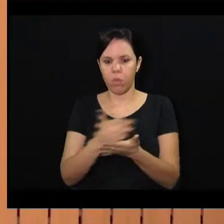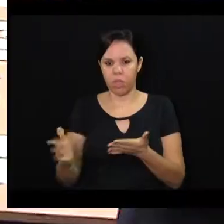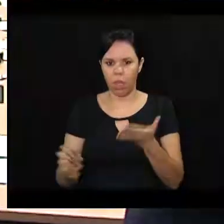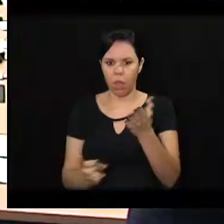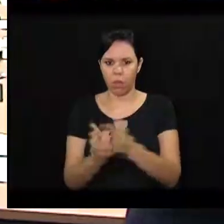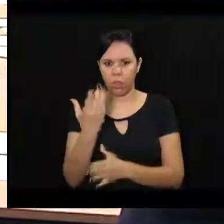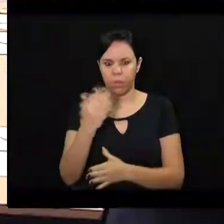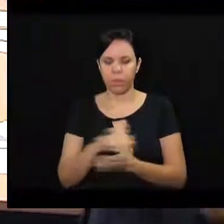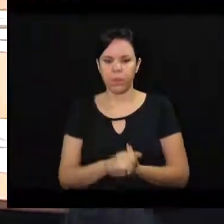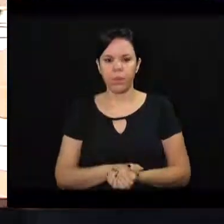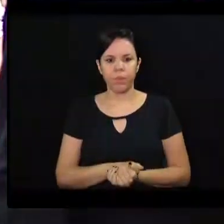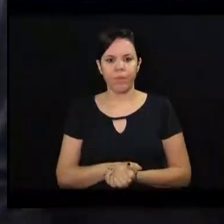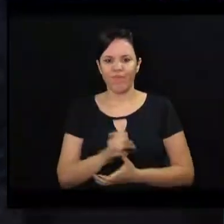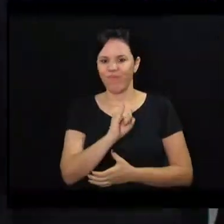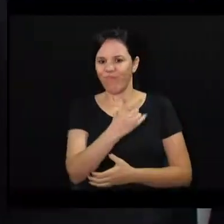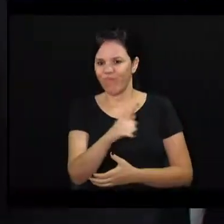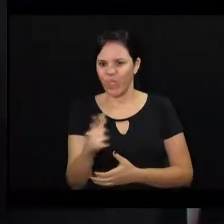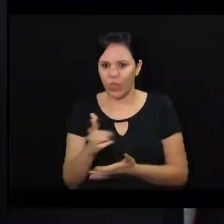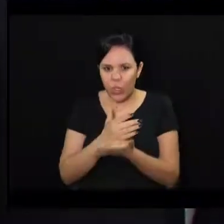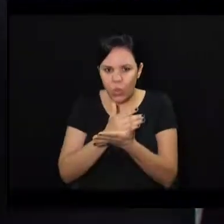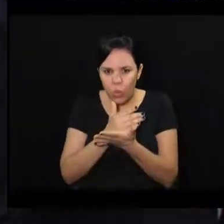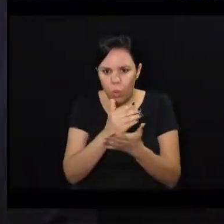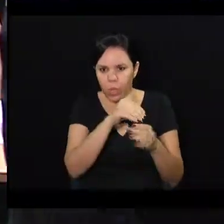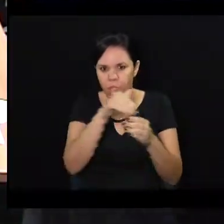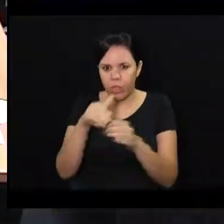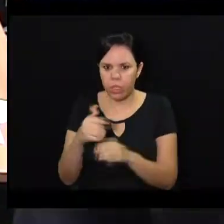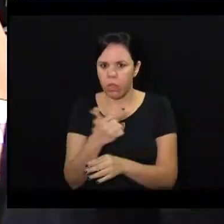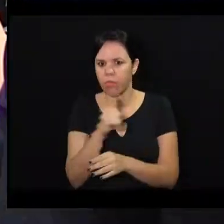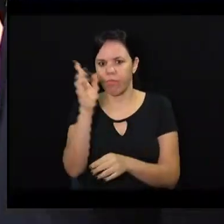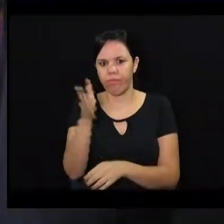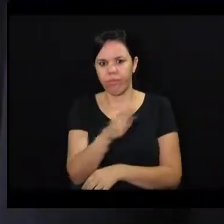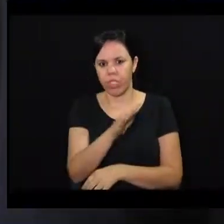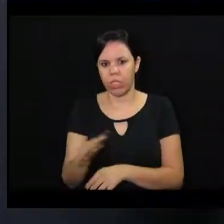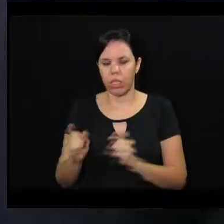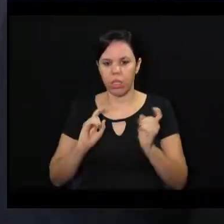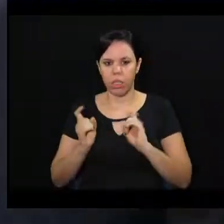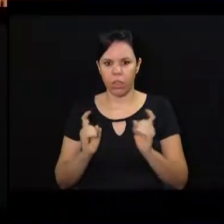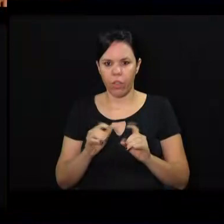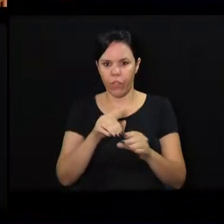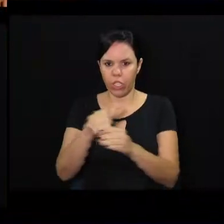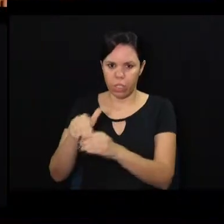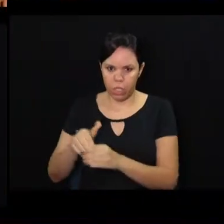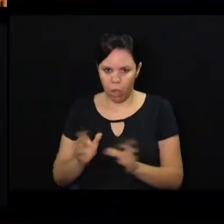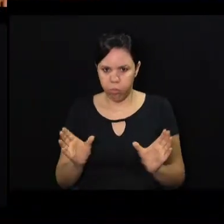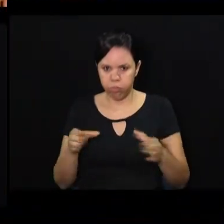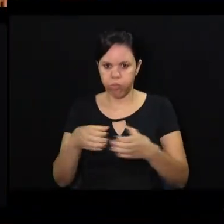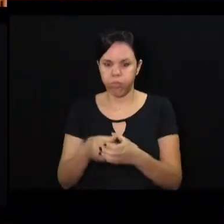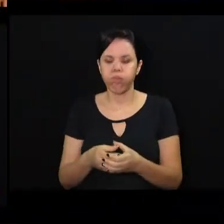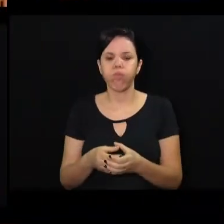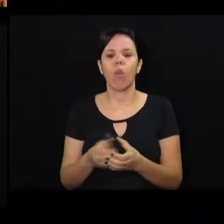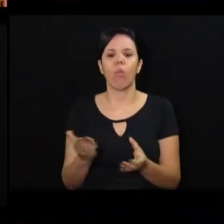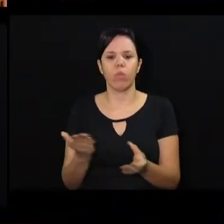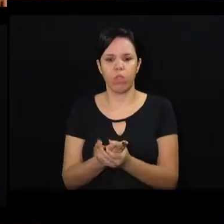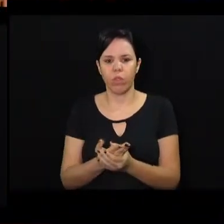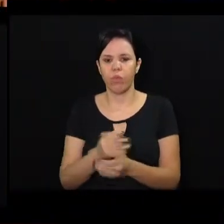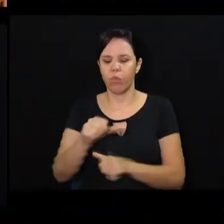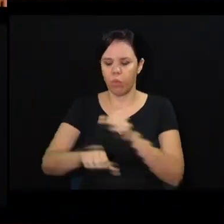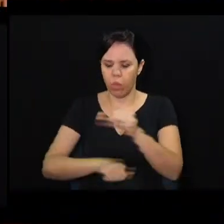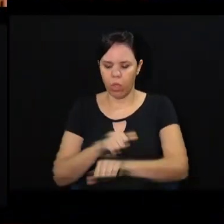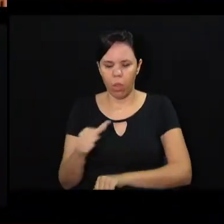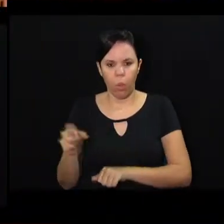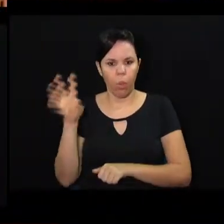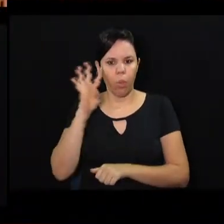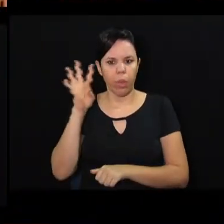acontecer. Sem o quórum, a reunião ordinária foi suspensa. Assim, a votação da comissão processante foi remarcada para